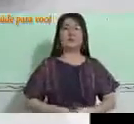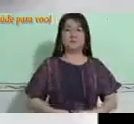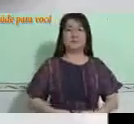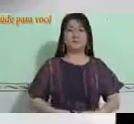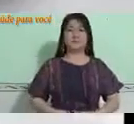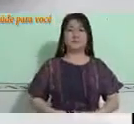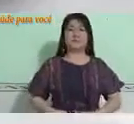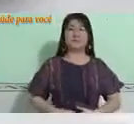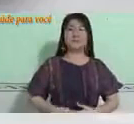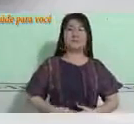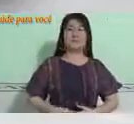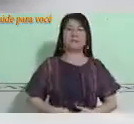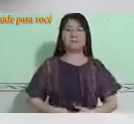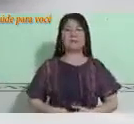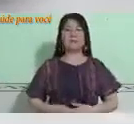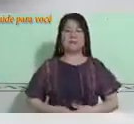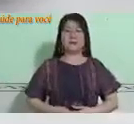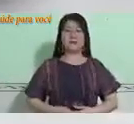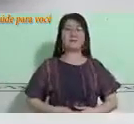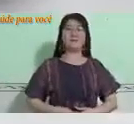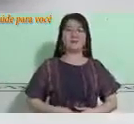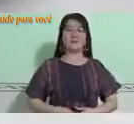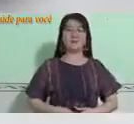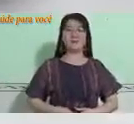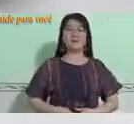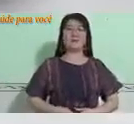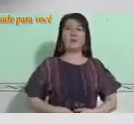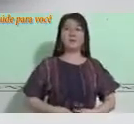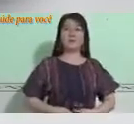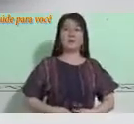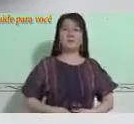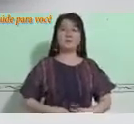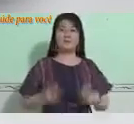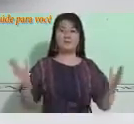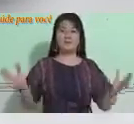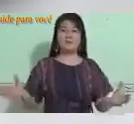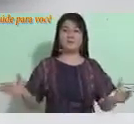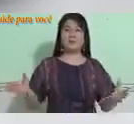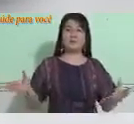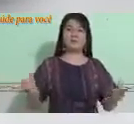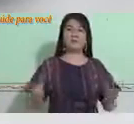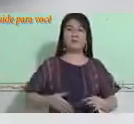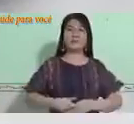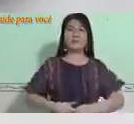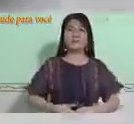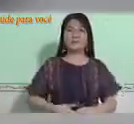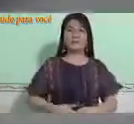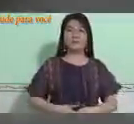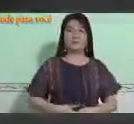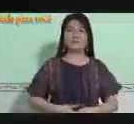Pode-se tomar o suco de aloe vera diariamente, vírgula, e para complementar esse tratamento pode-se usar um cataplasma no local